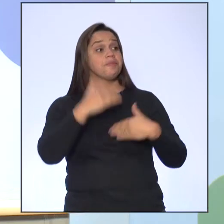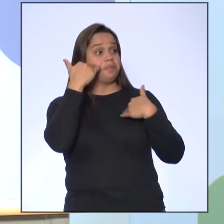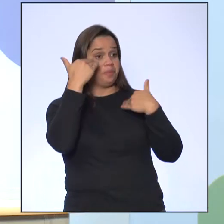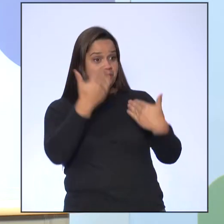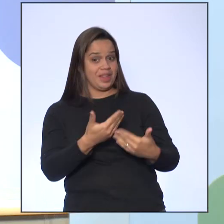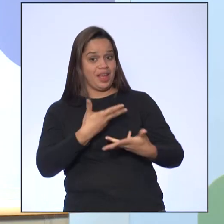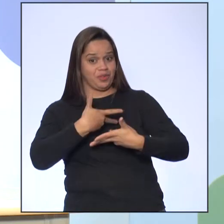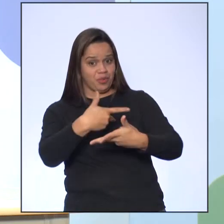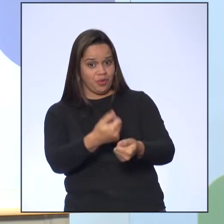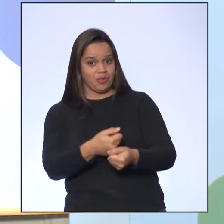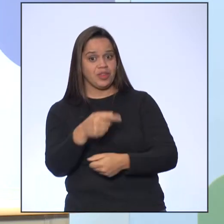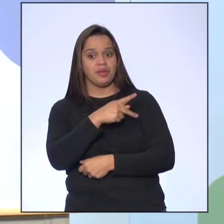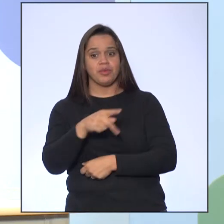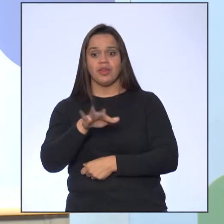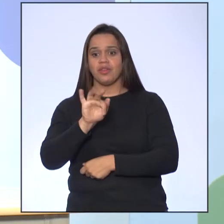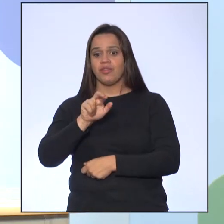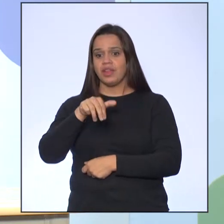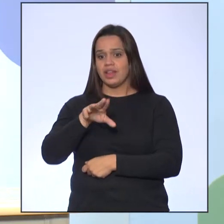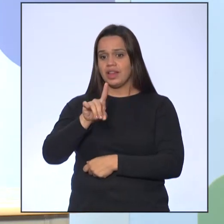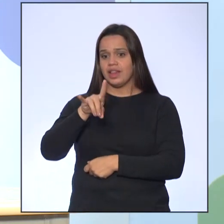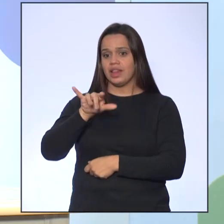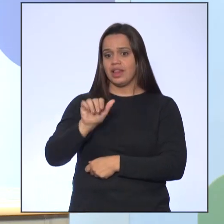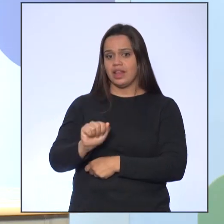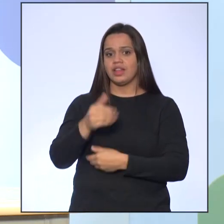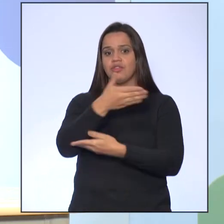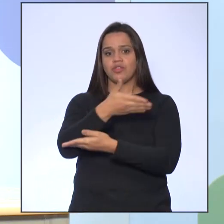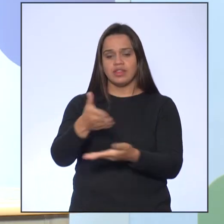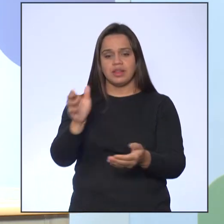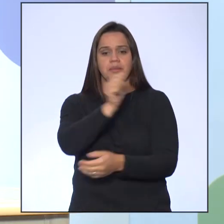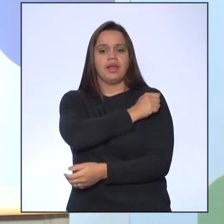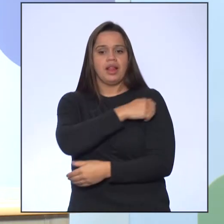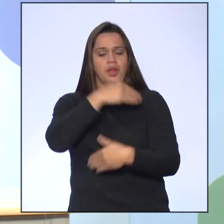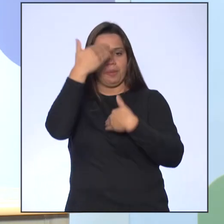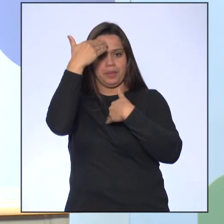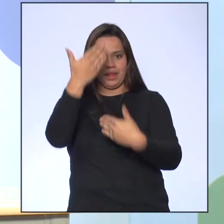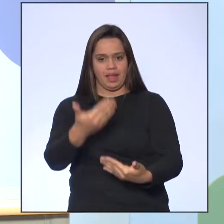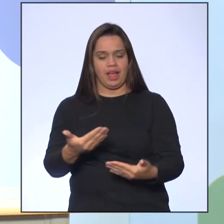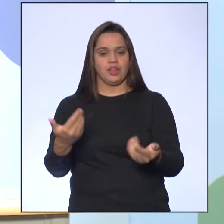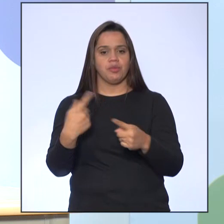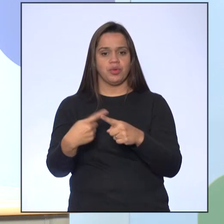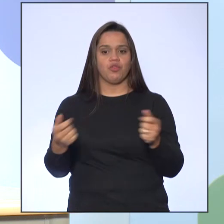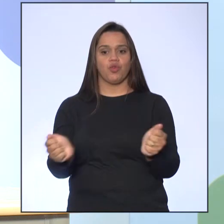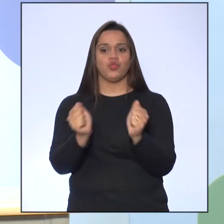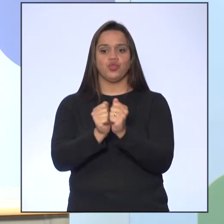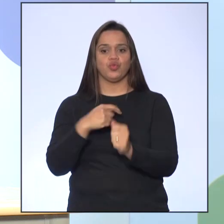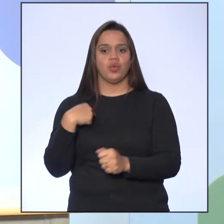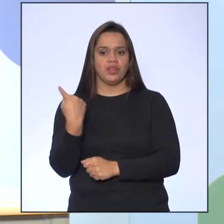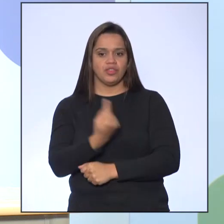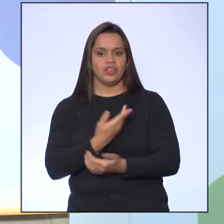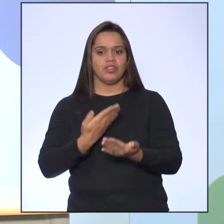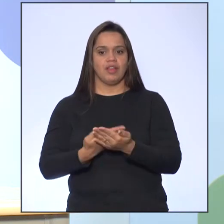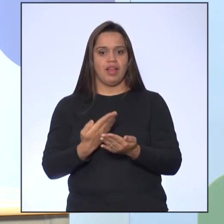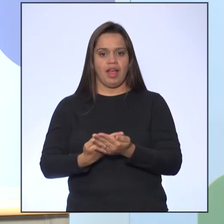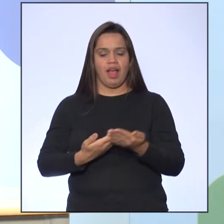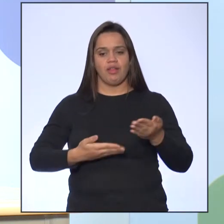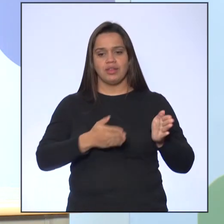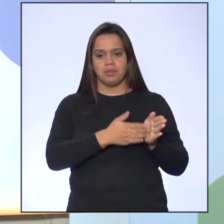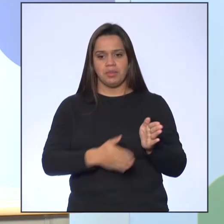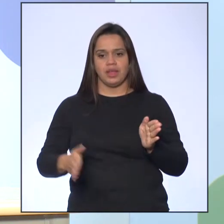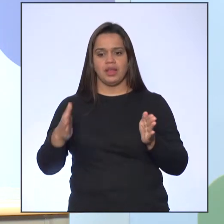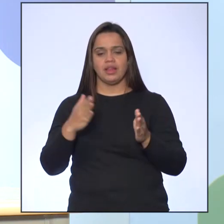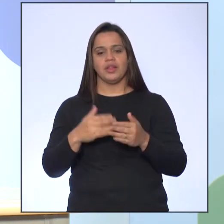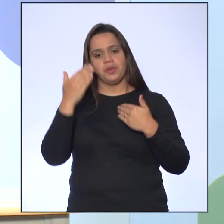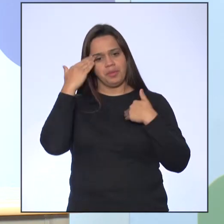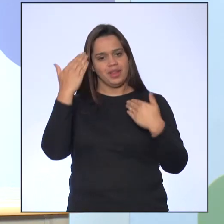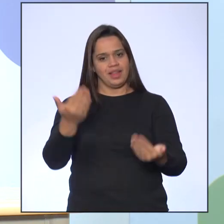obrigada pelo convite, professora Fernanda. Obrigada a todos os alunos aí, né, que estiveram conosco, tá, durante esse momento.